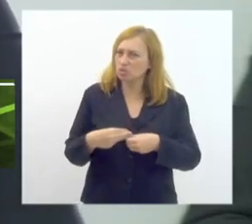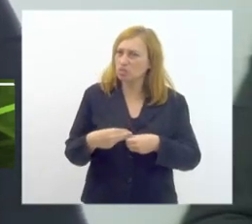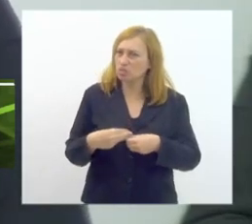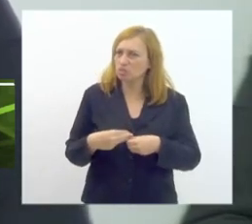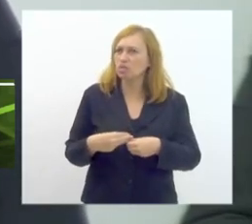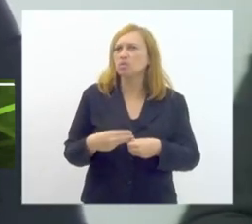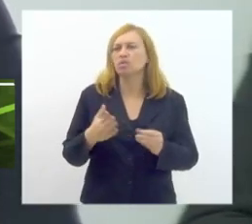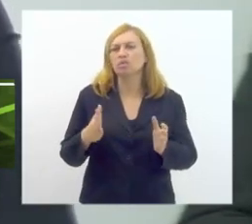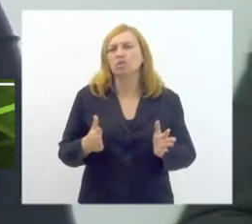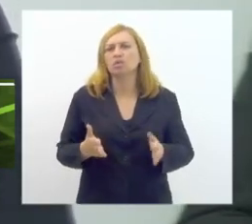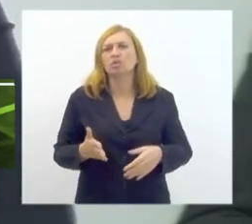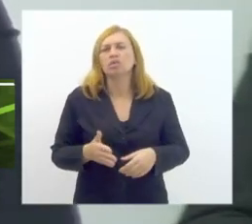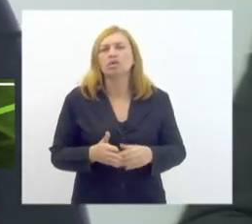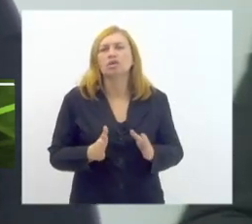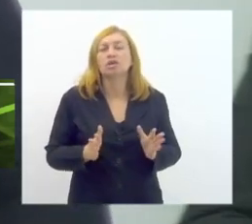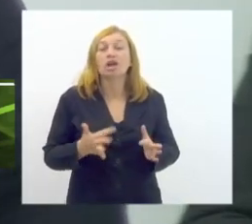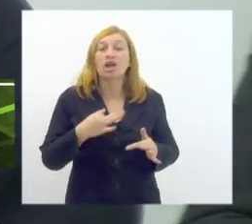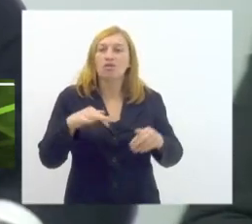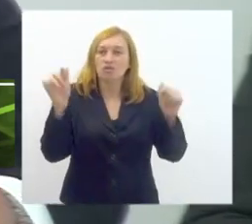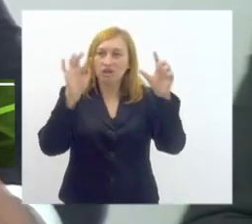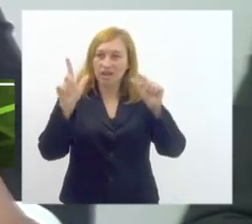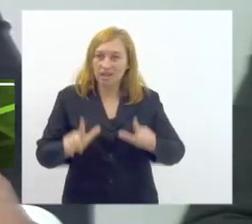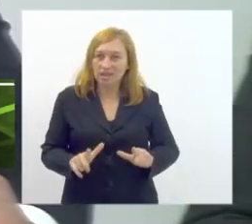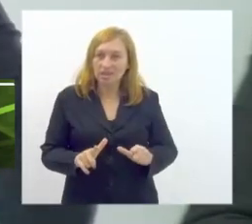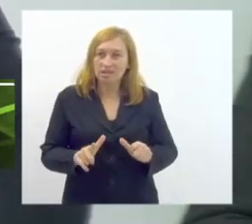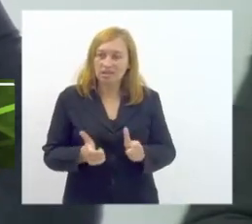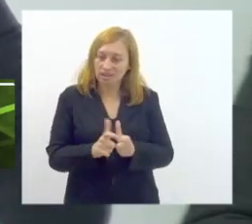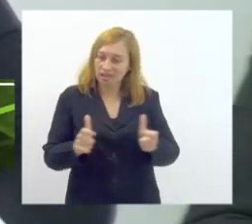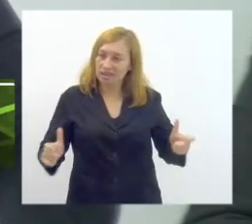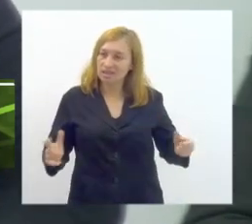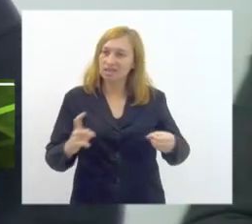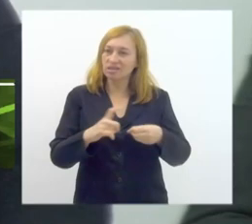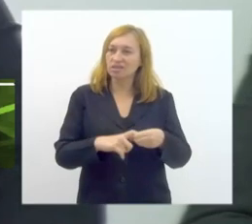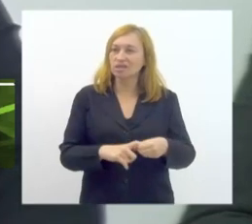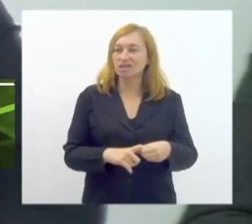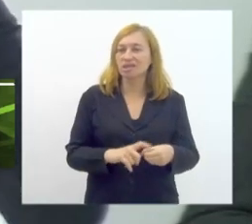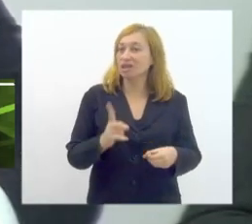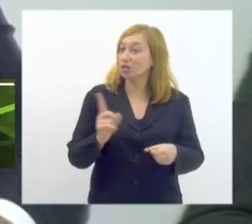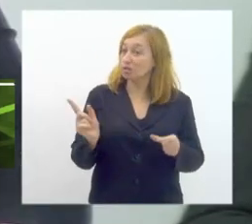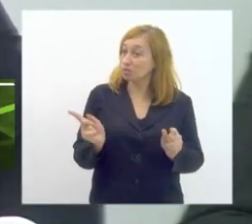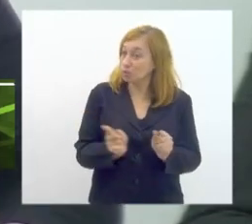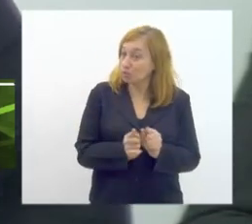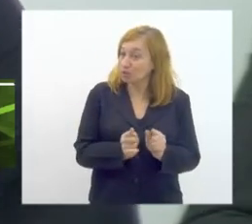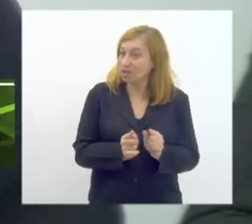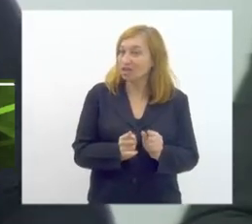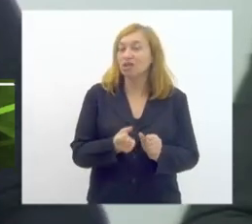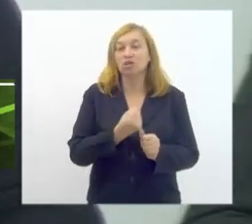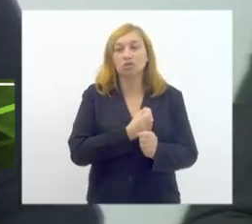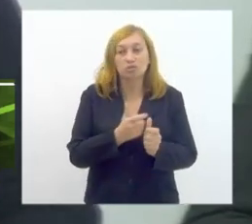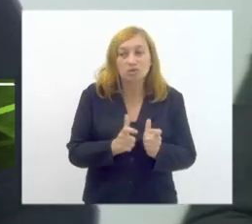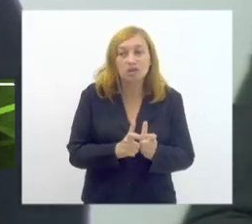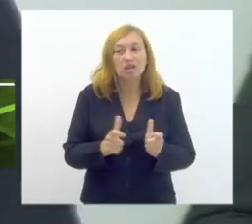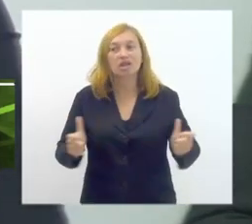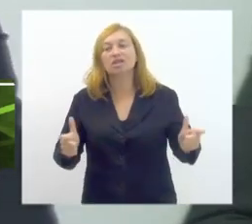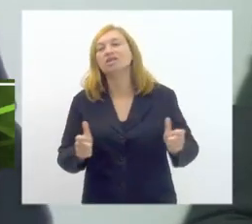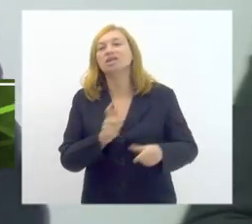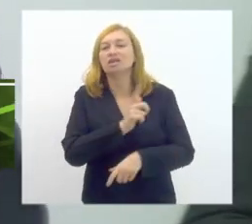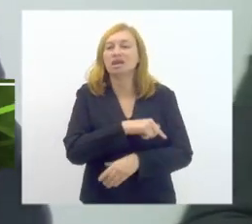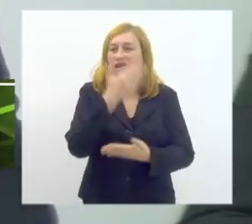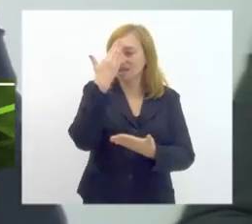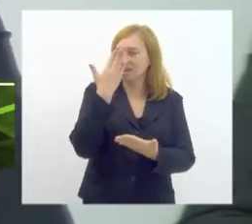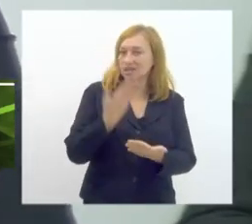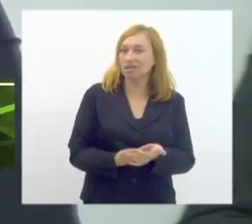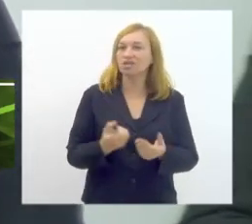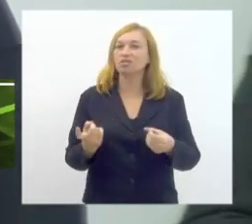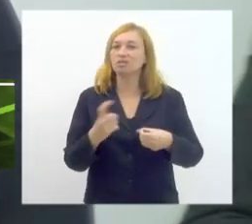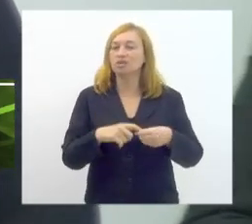agora há pouco tempo. Então, fico feliz que o consórcio está crescendo, ao invés de diminuir, né? E mais cresce o número de gestores que acreditam no consórcio, mas,